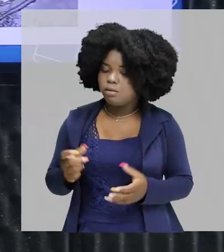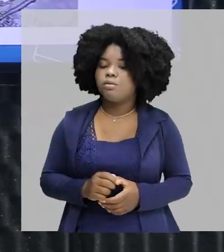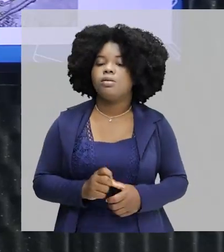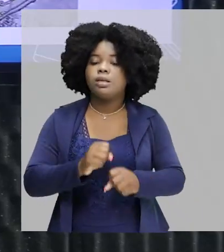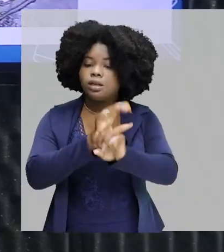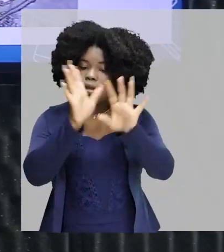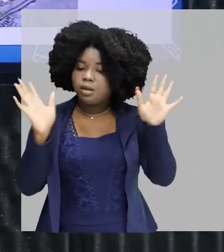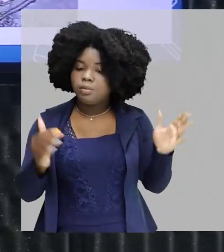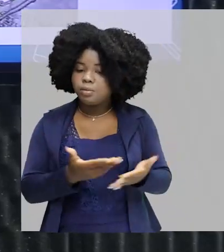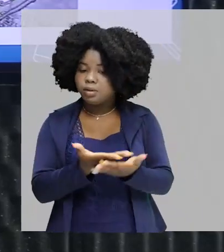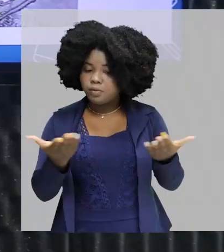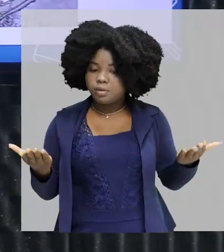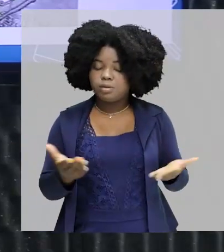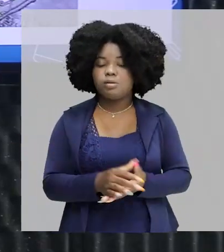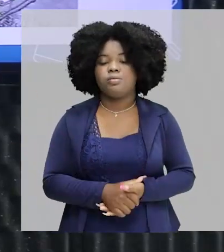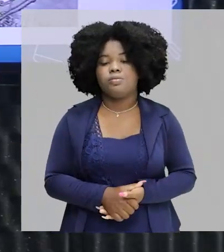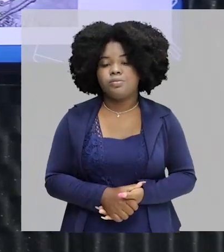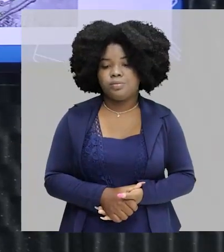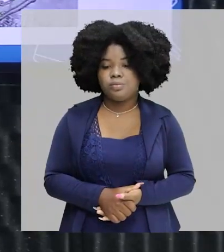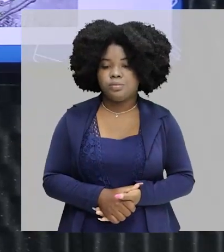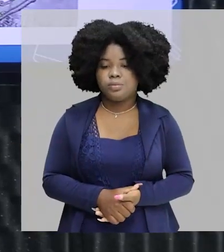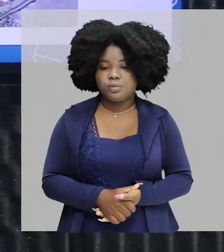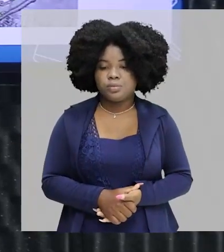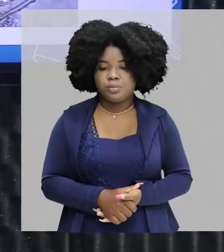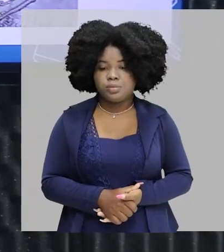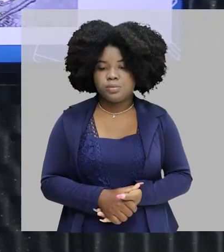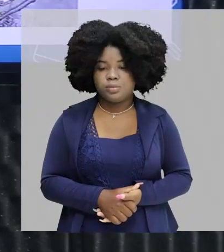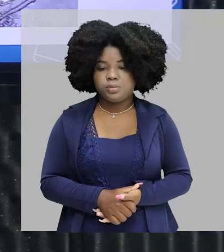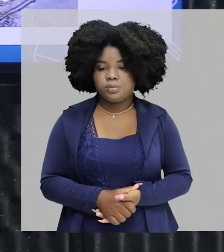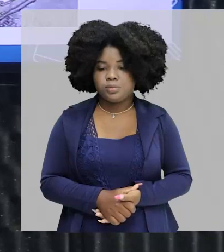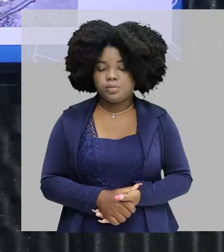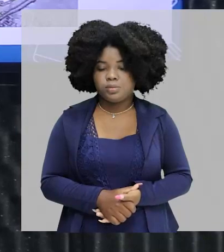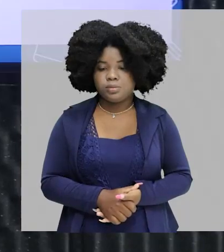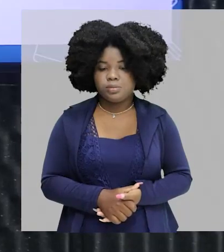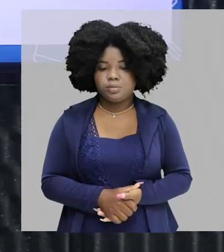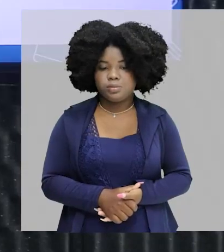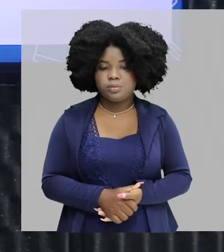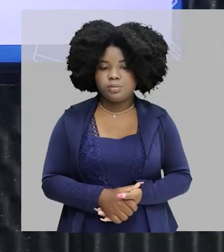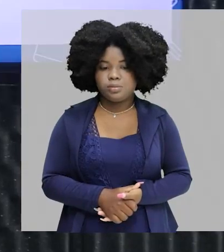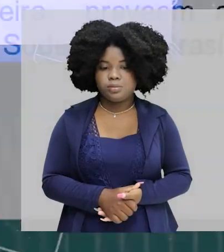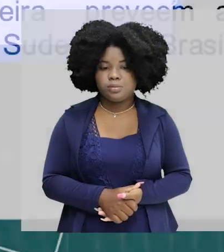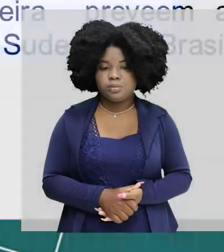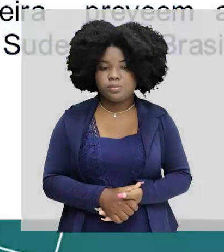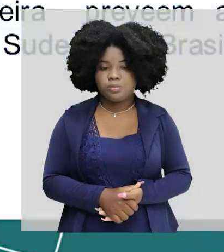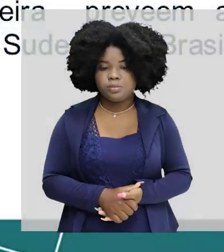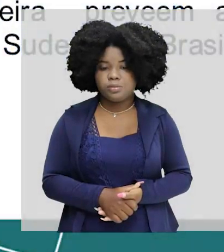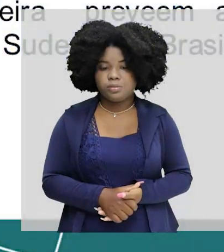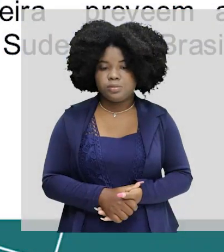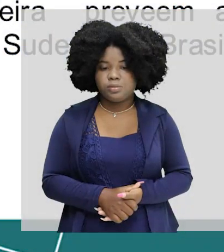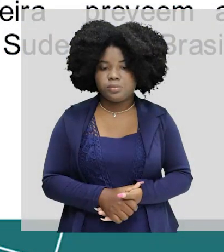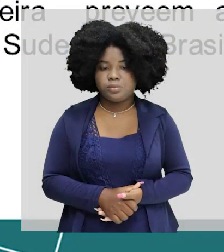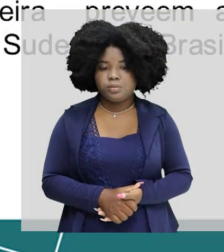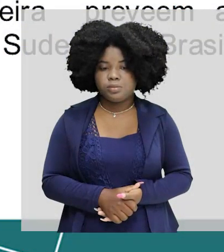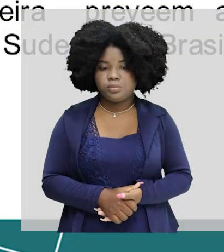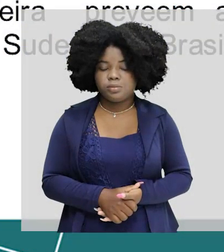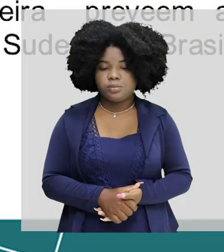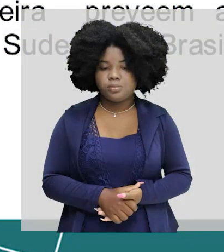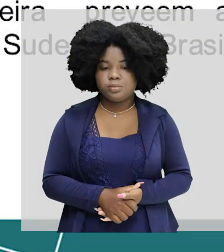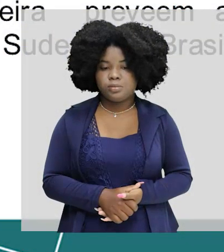vocês essas figuras, né? Esses reatores, o reator de Angra 1 e o reator de Angra